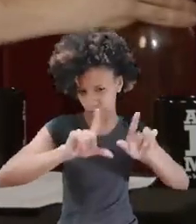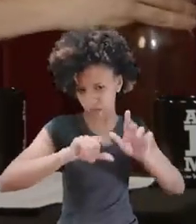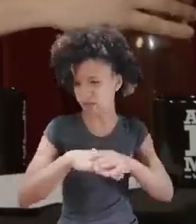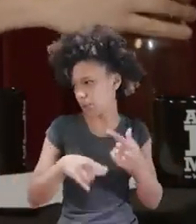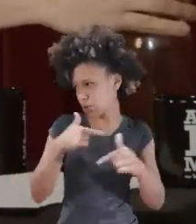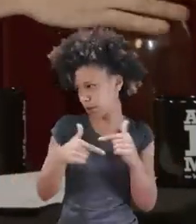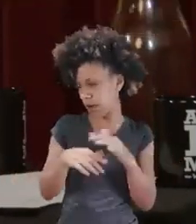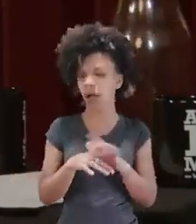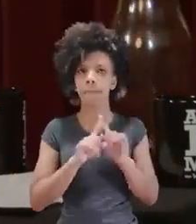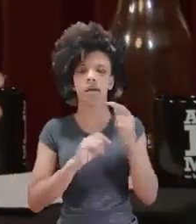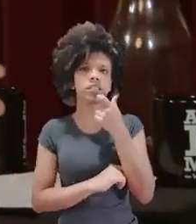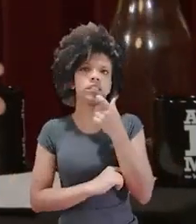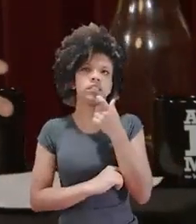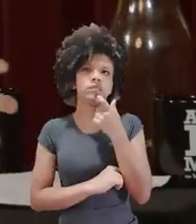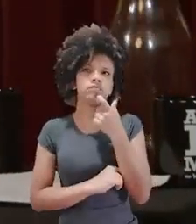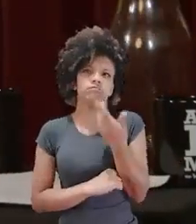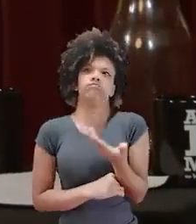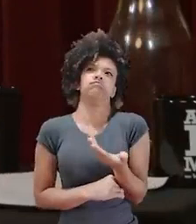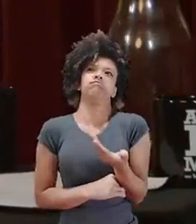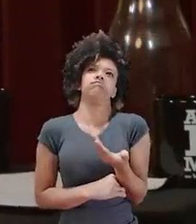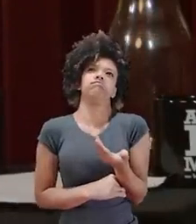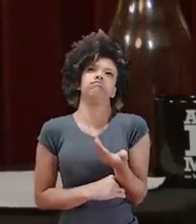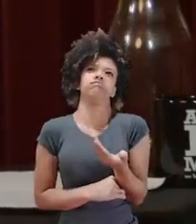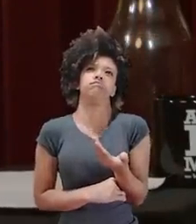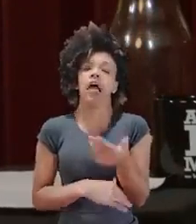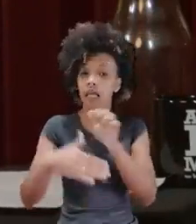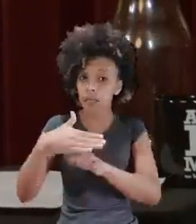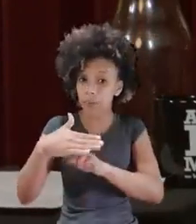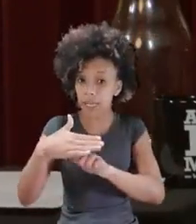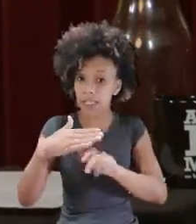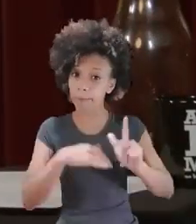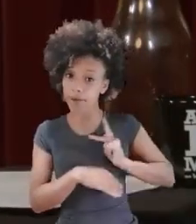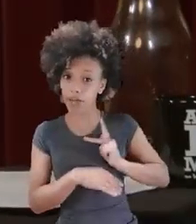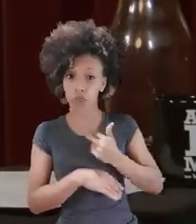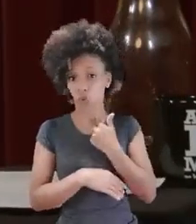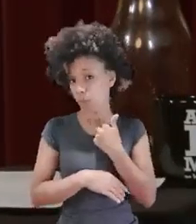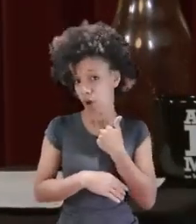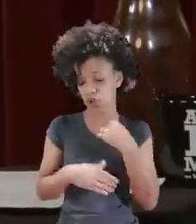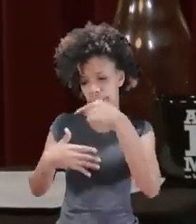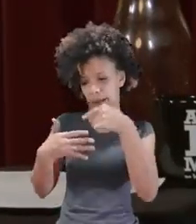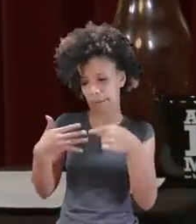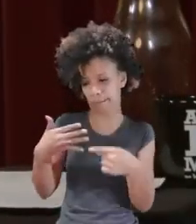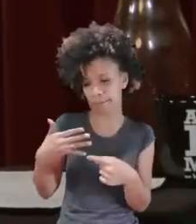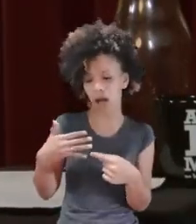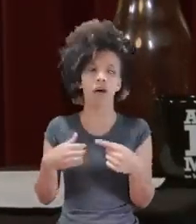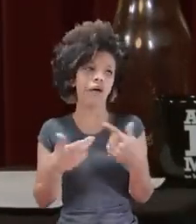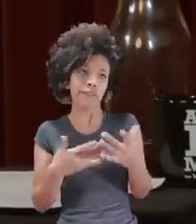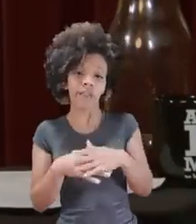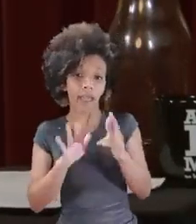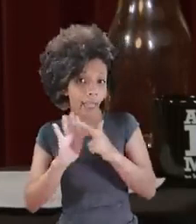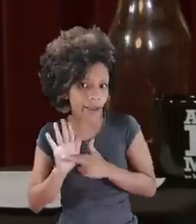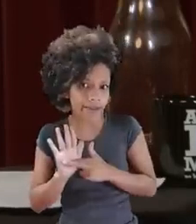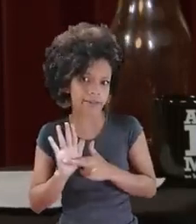televisão eu falo porque eu trabalho em televisão mas assim a empresa iniciativa privada e fala você não pode falar se nossa rede social sobre